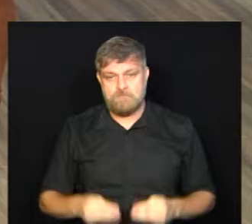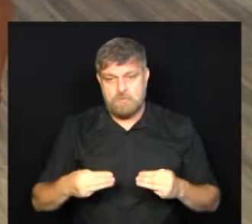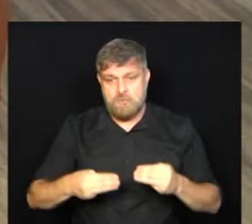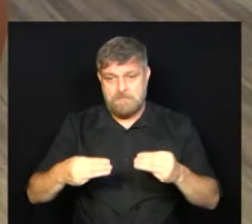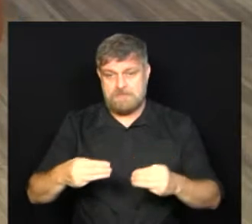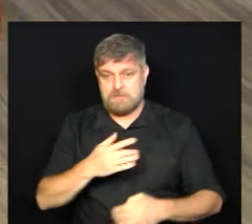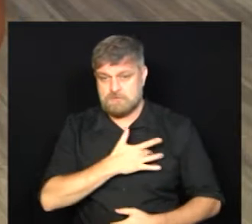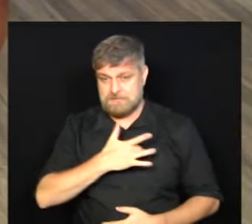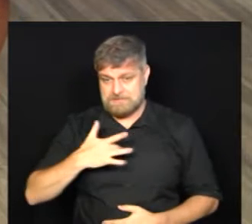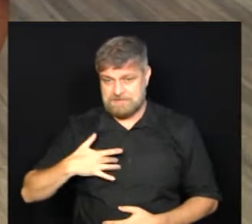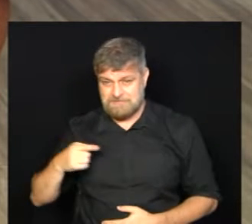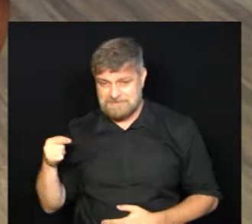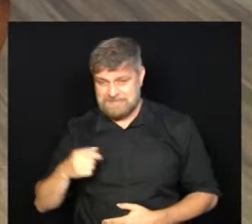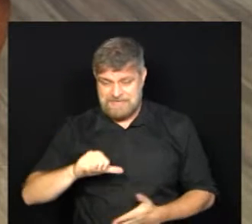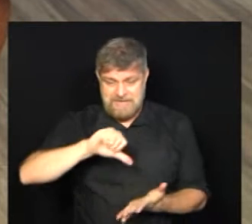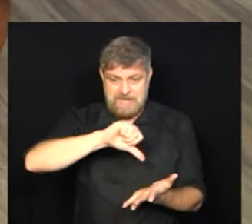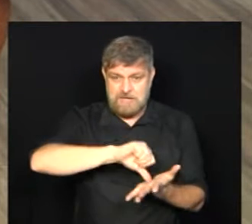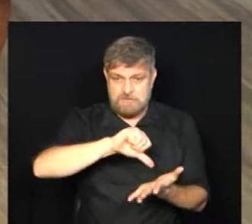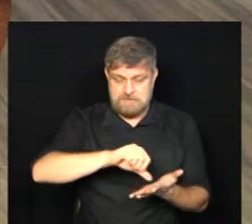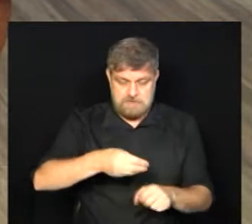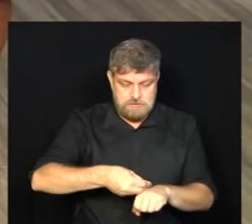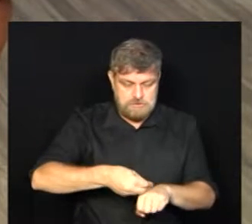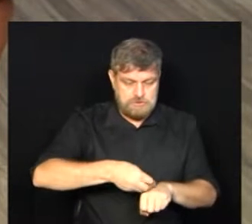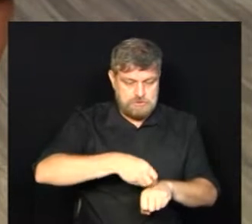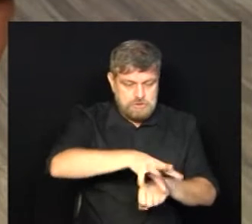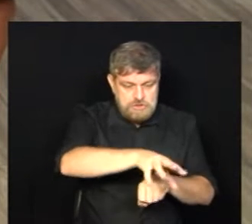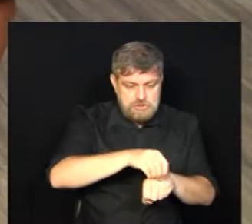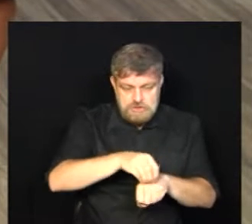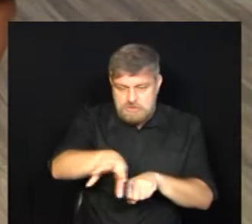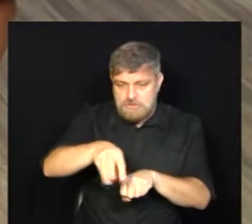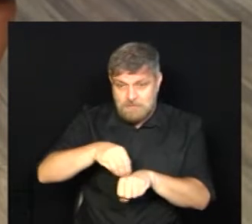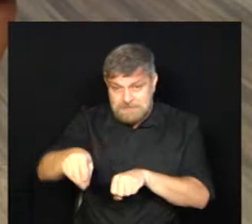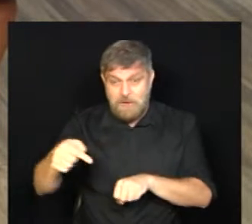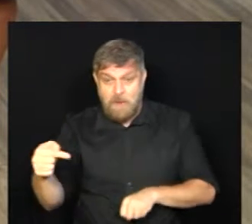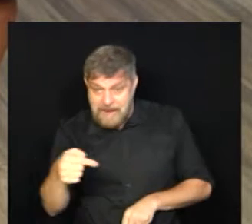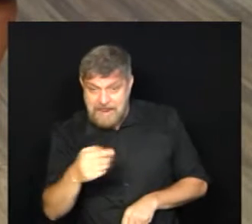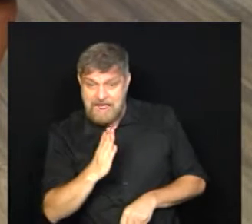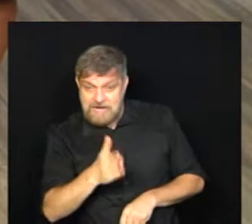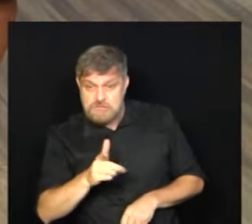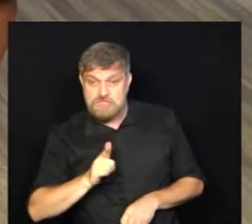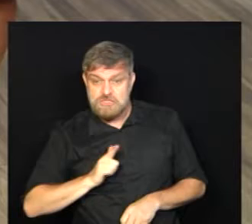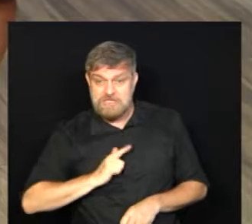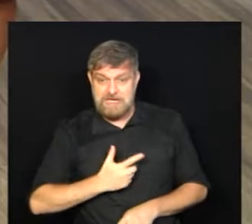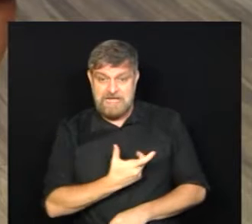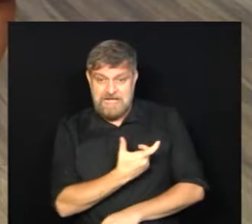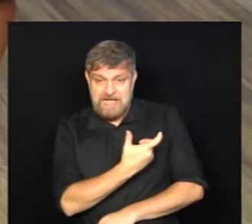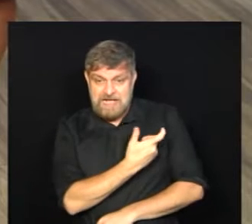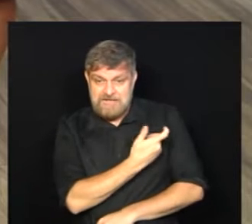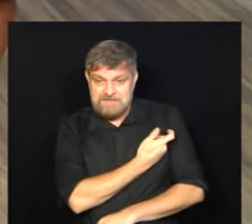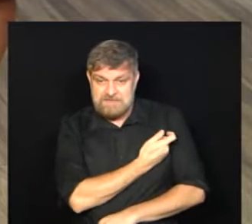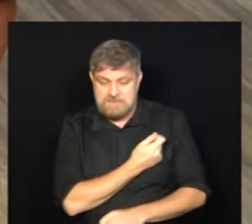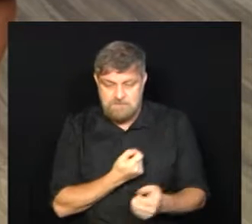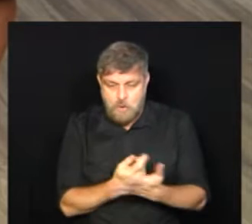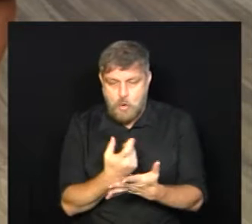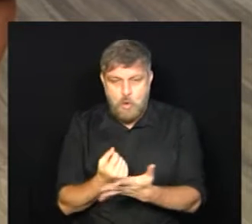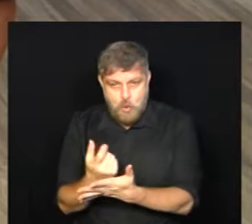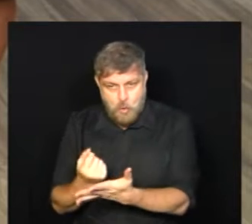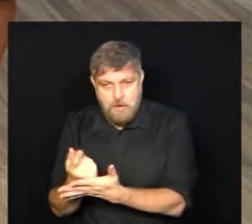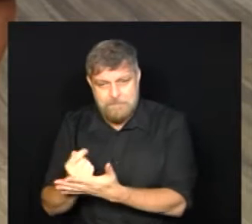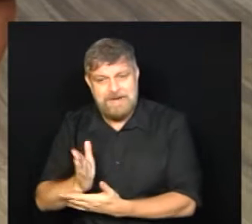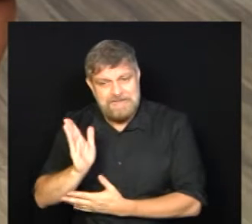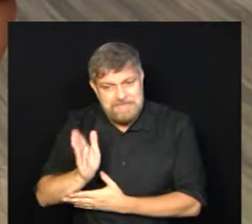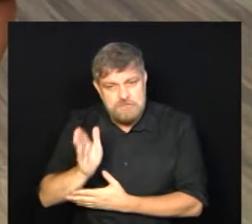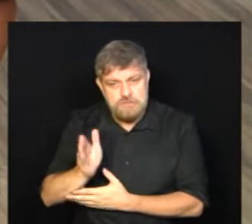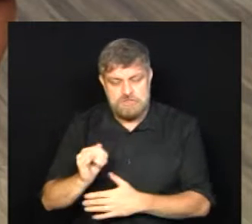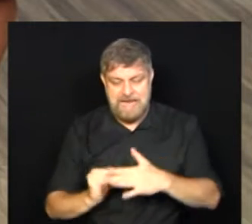inclusive, fez aí lá no centro de distribuição, lá já saíram as vacinas que foram compradas pelo Ministério da Saúde